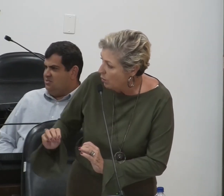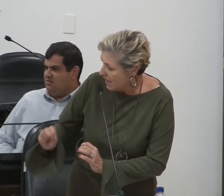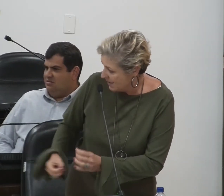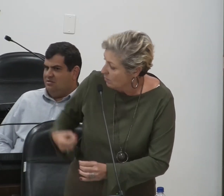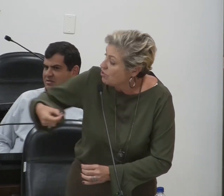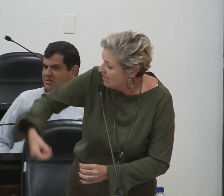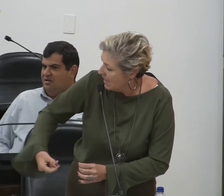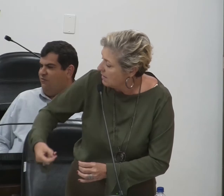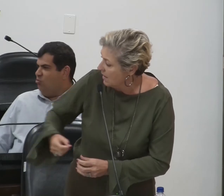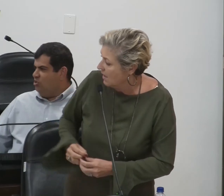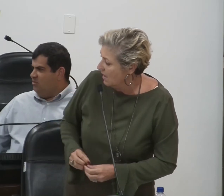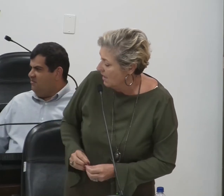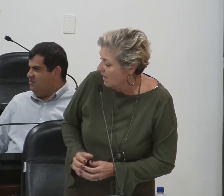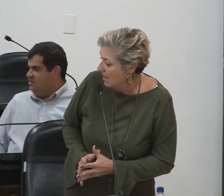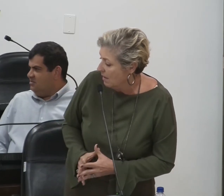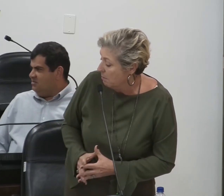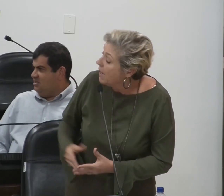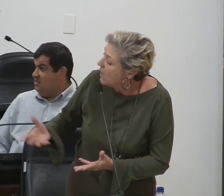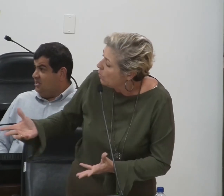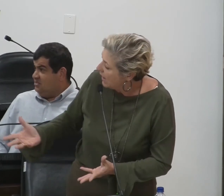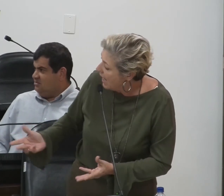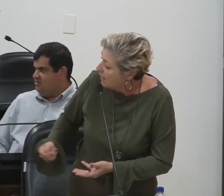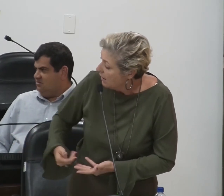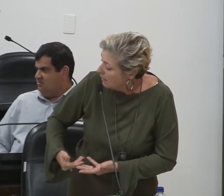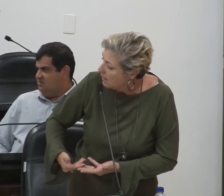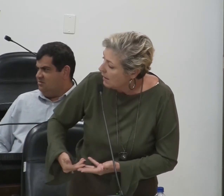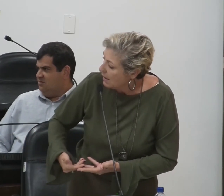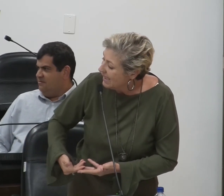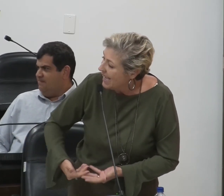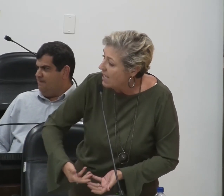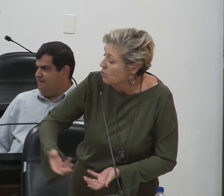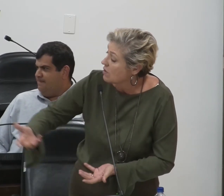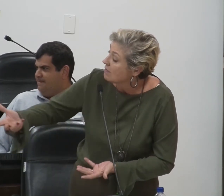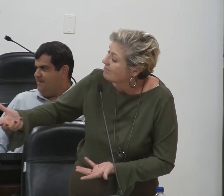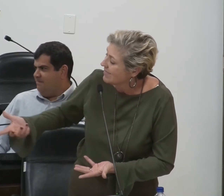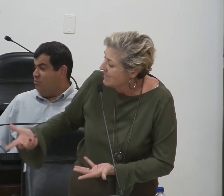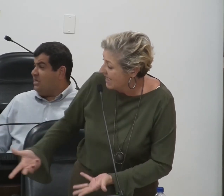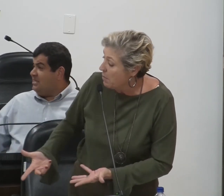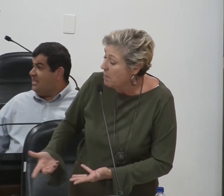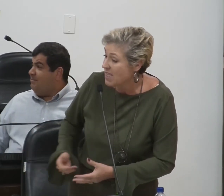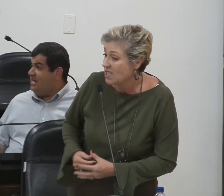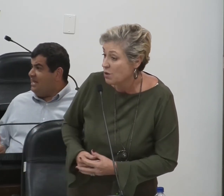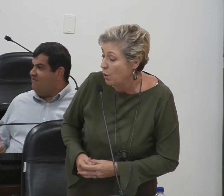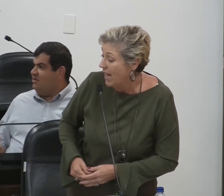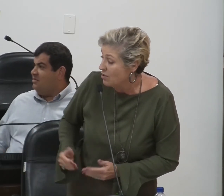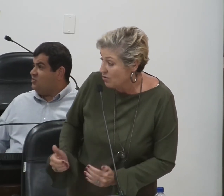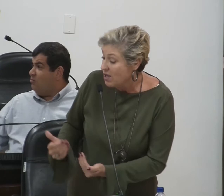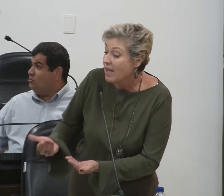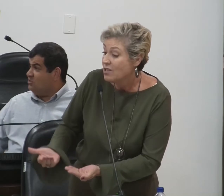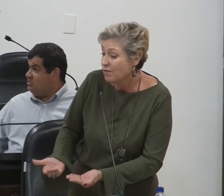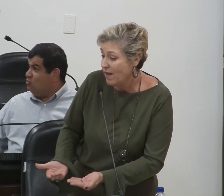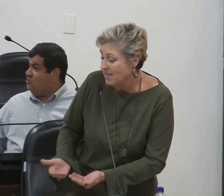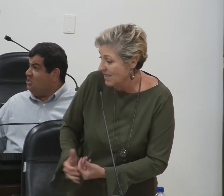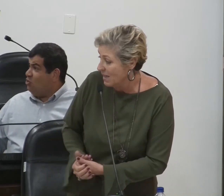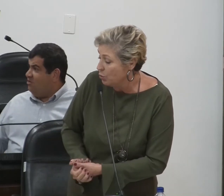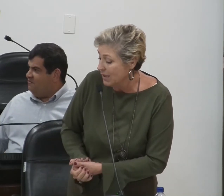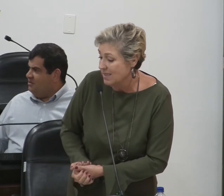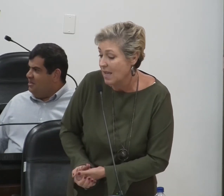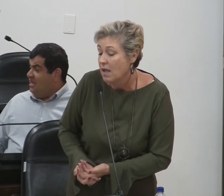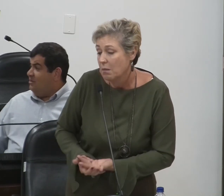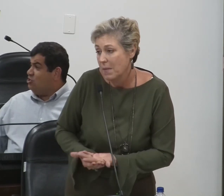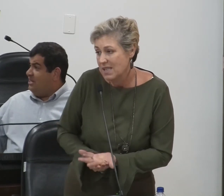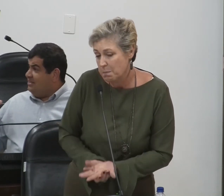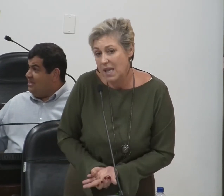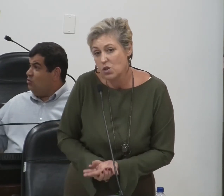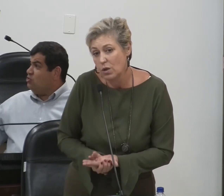a colocação de ter que melhorar em casos extremamente esporádicos de fazer a